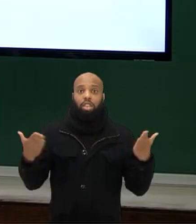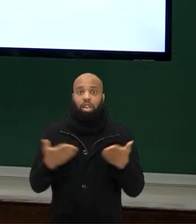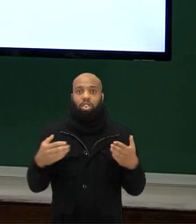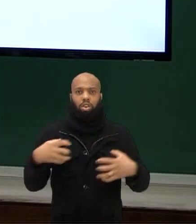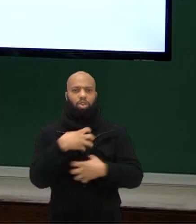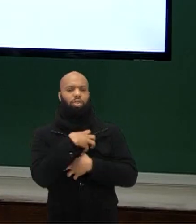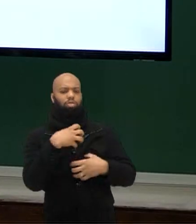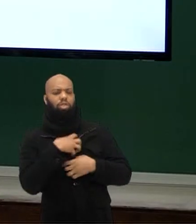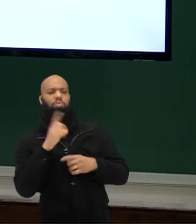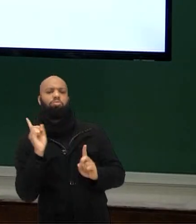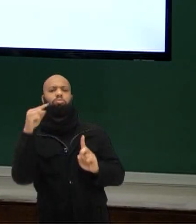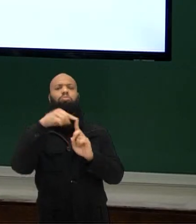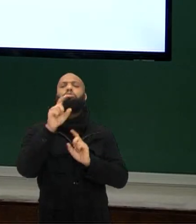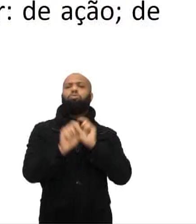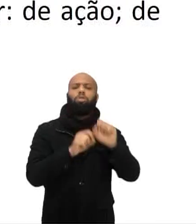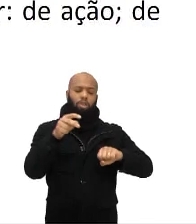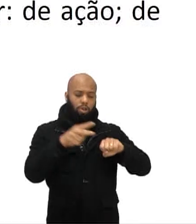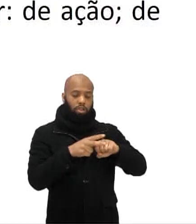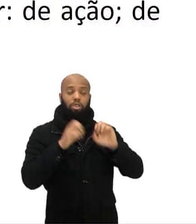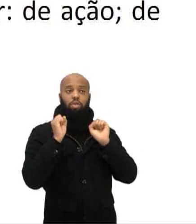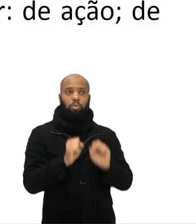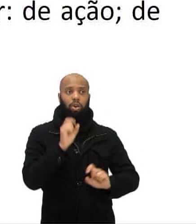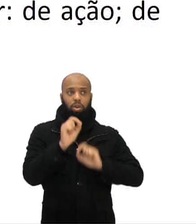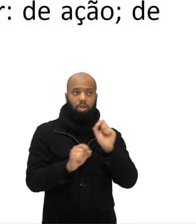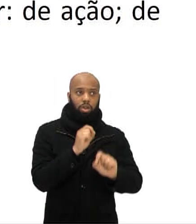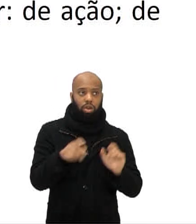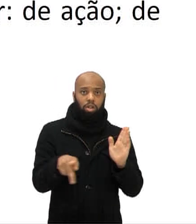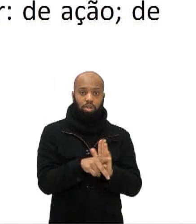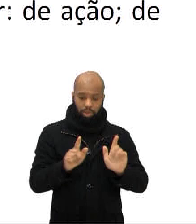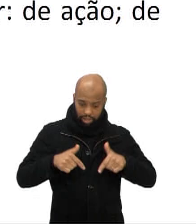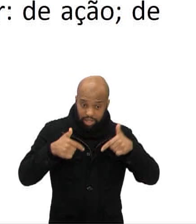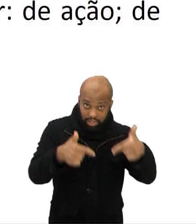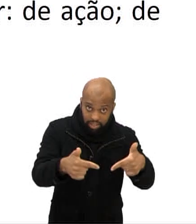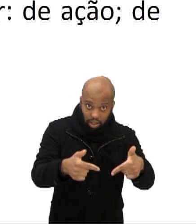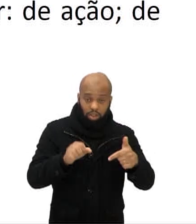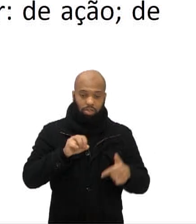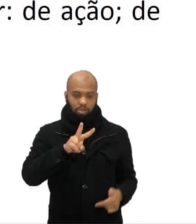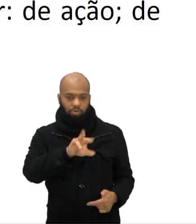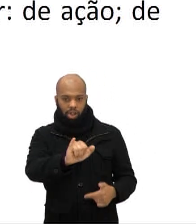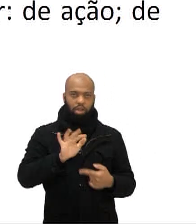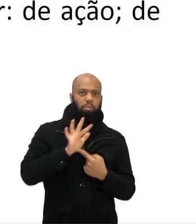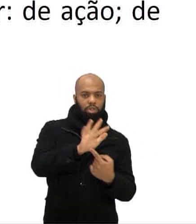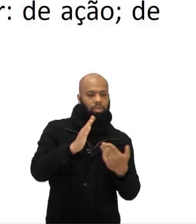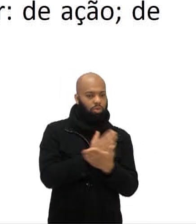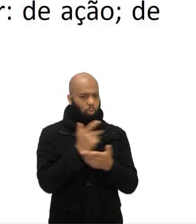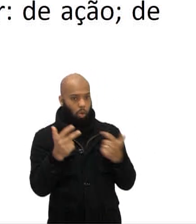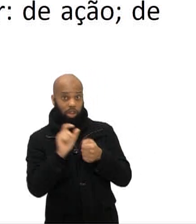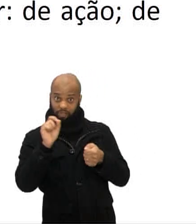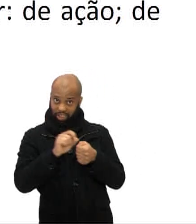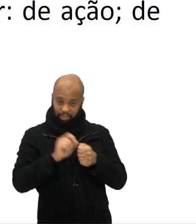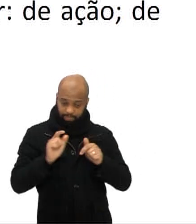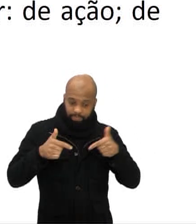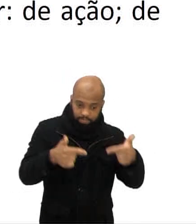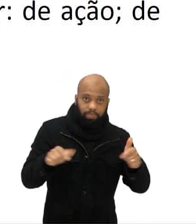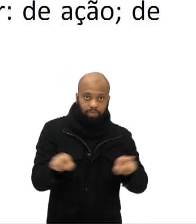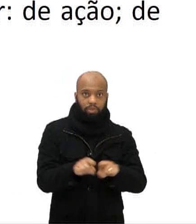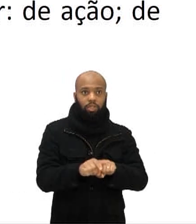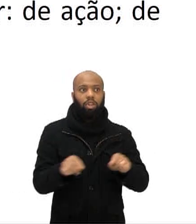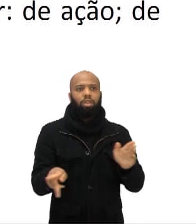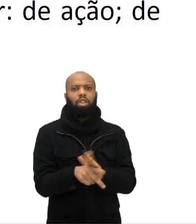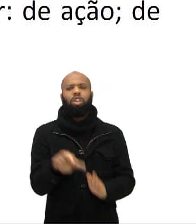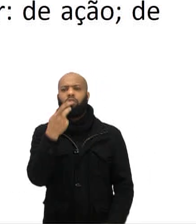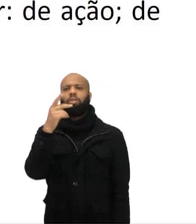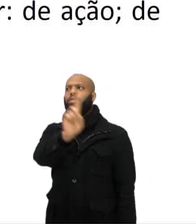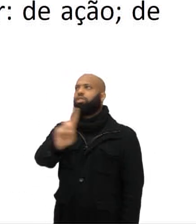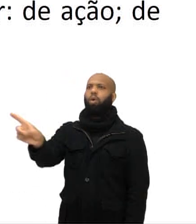suas funções, os verbos podem ser de ação, eles vão exprimir uma ação, podem ser de ligação,